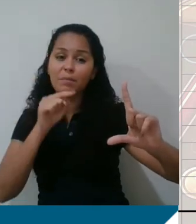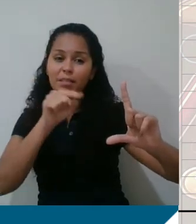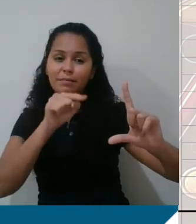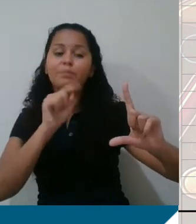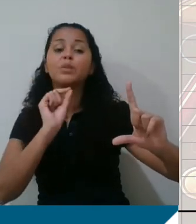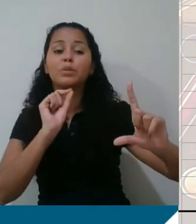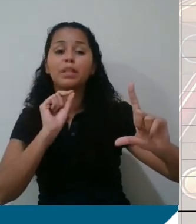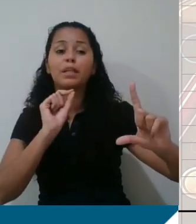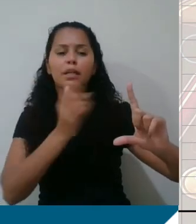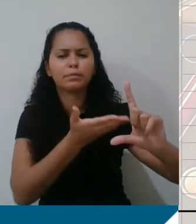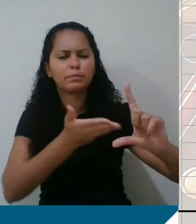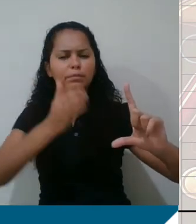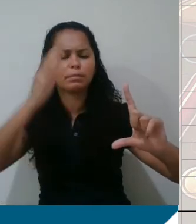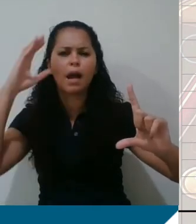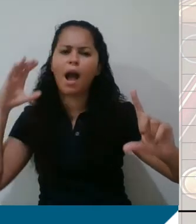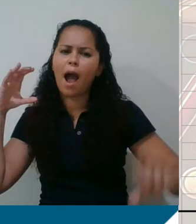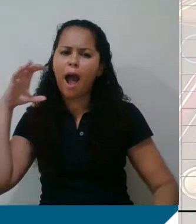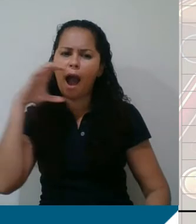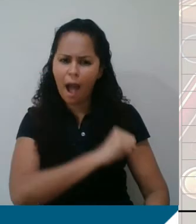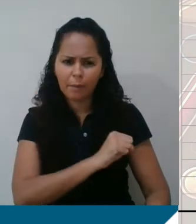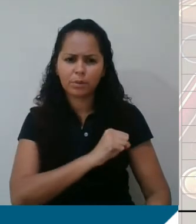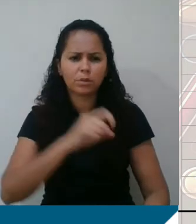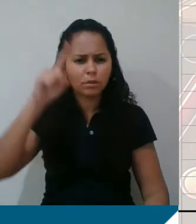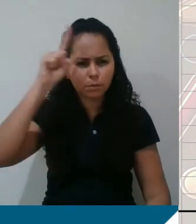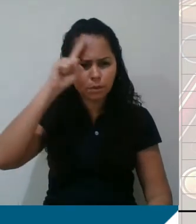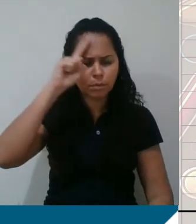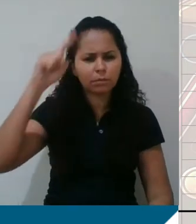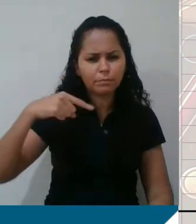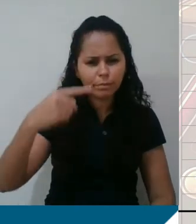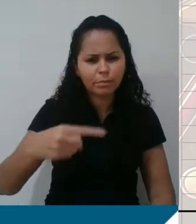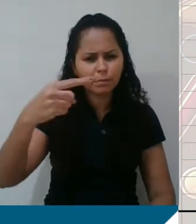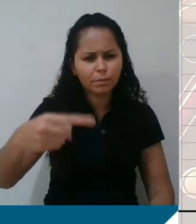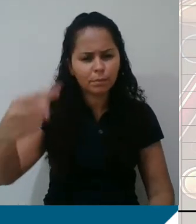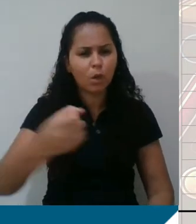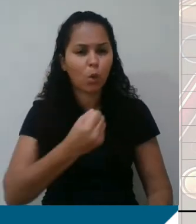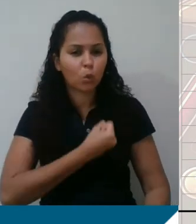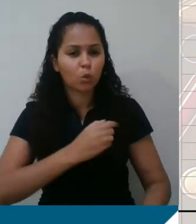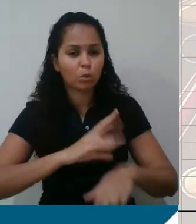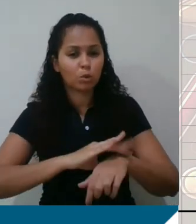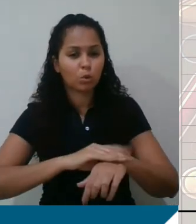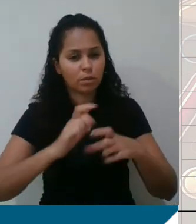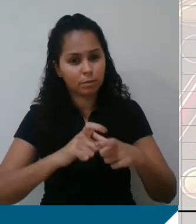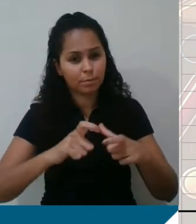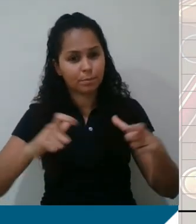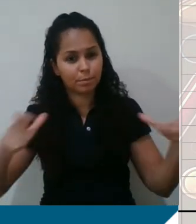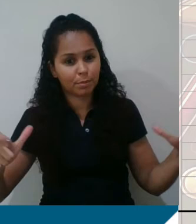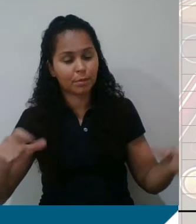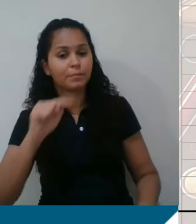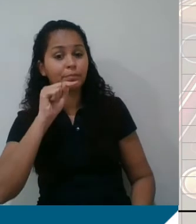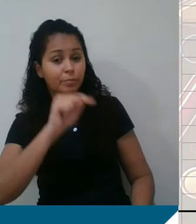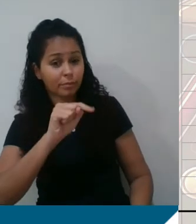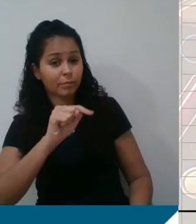essa contaminação, ela é uma curva que cresce muito rapidamente, ou seja, à medida que os dias vão passando, o número de infectados aumenta